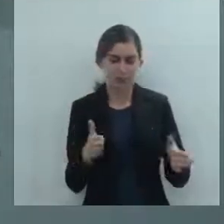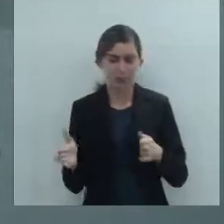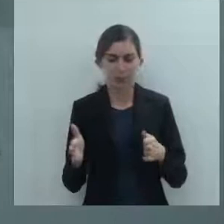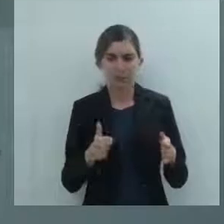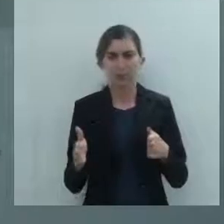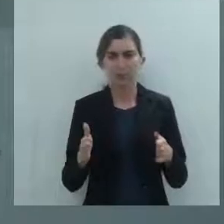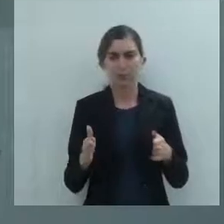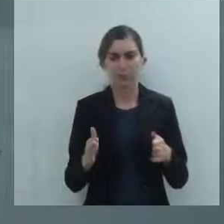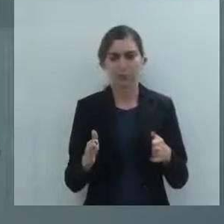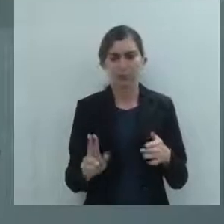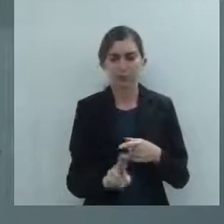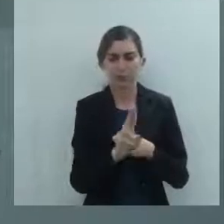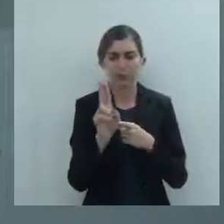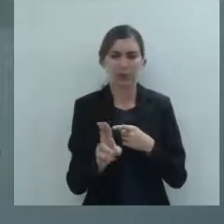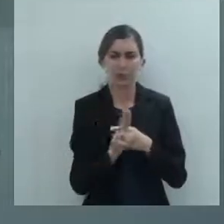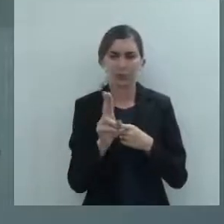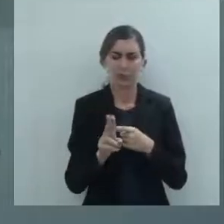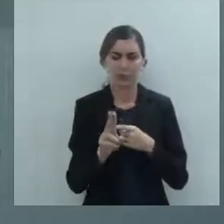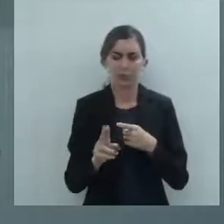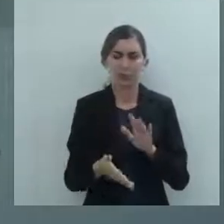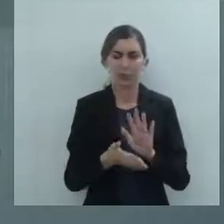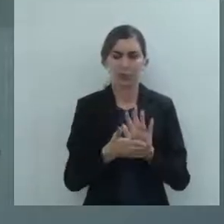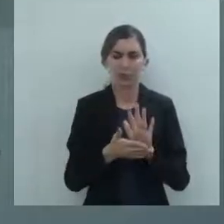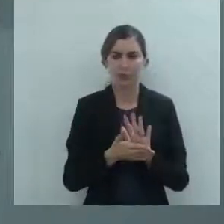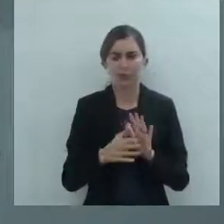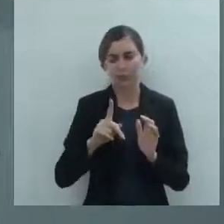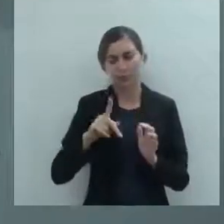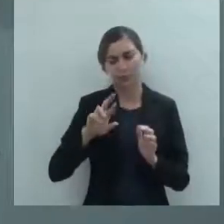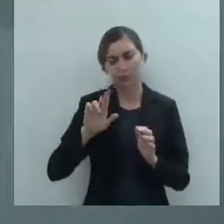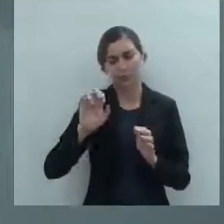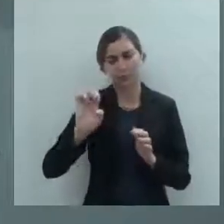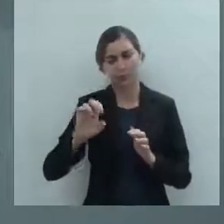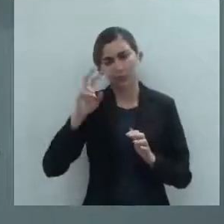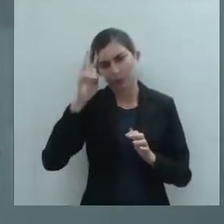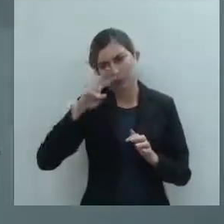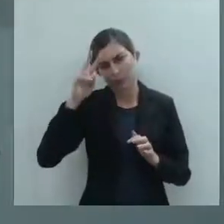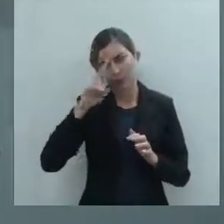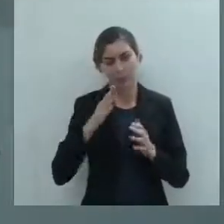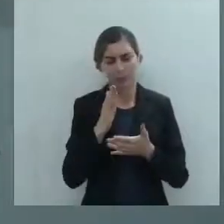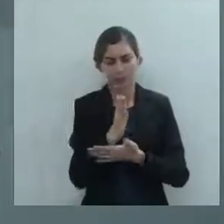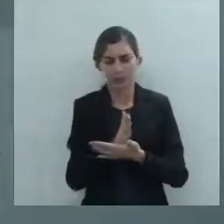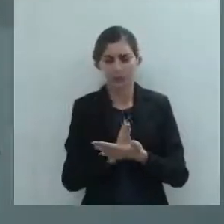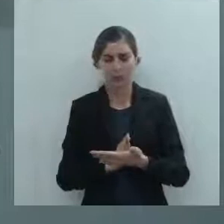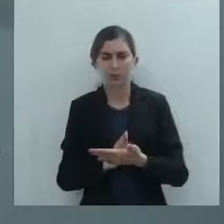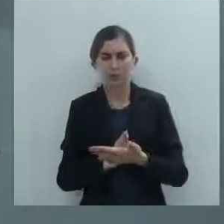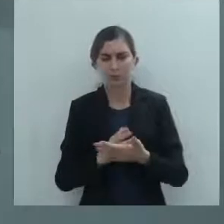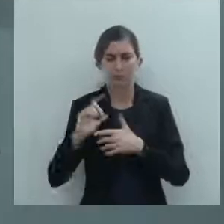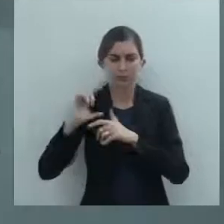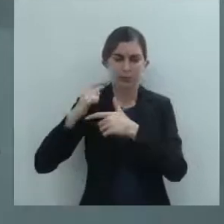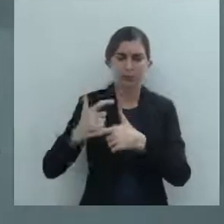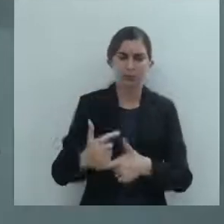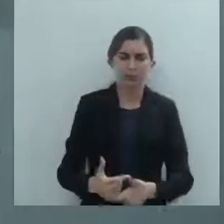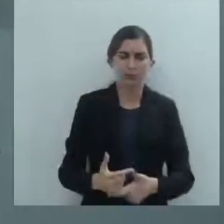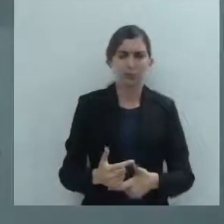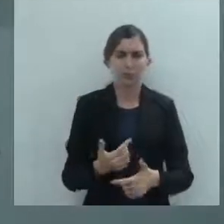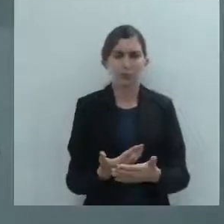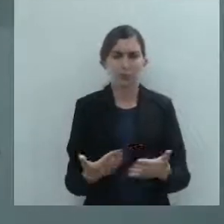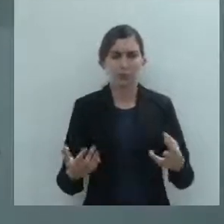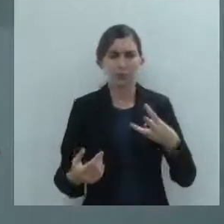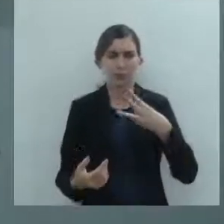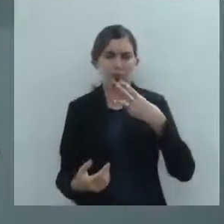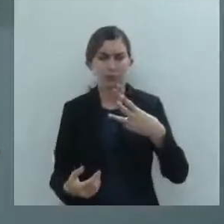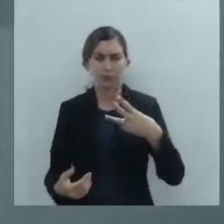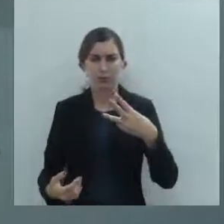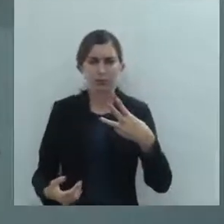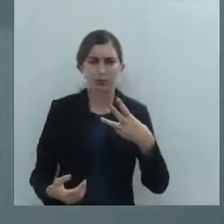históricos utilizando ainda como base a pré-história nós dividimos tradicional mente didaticamente um